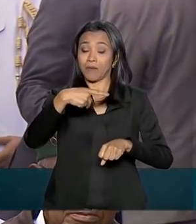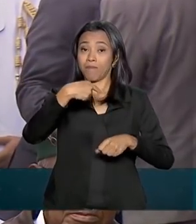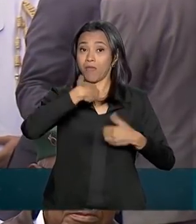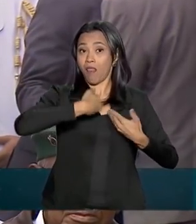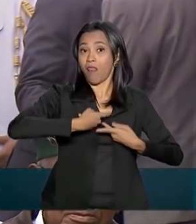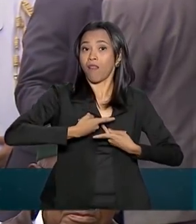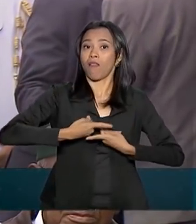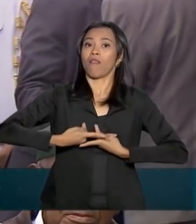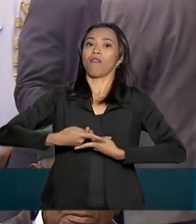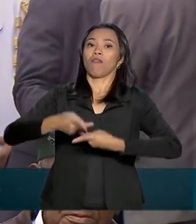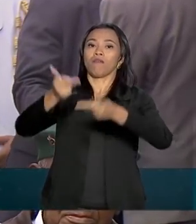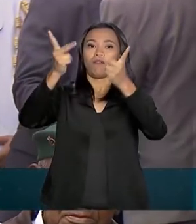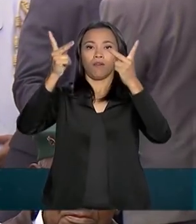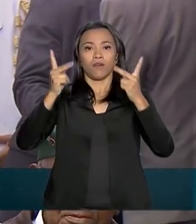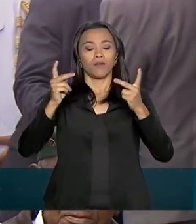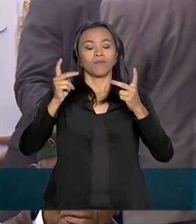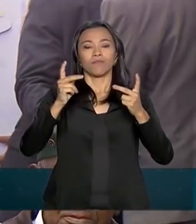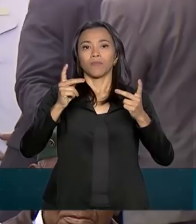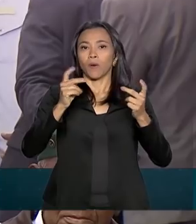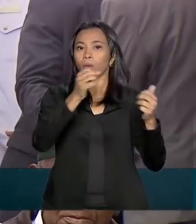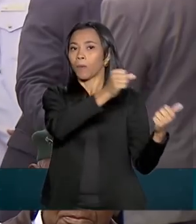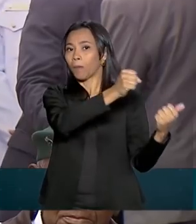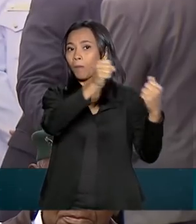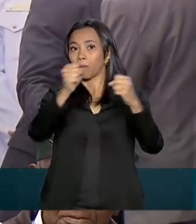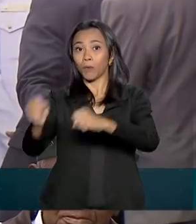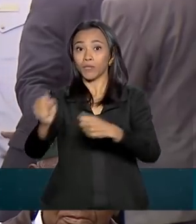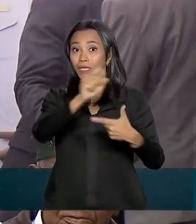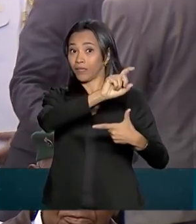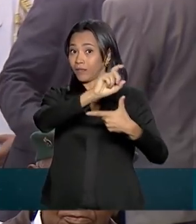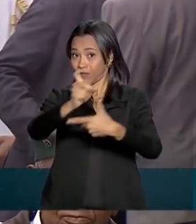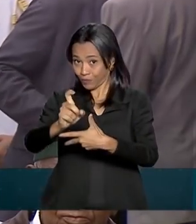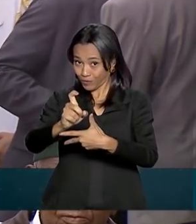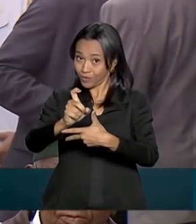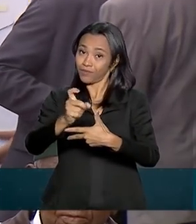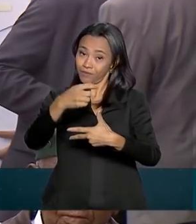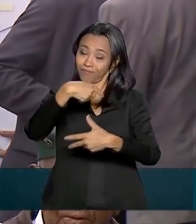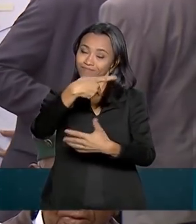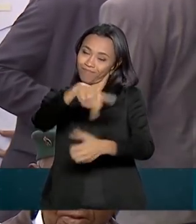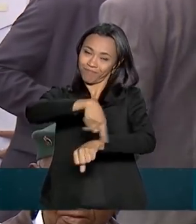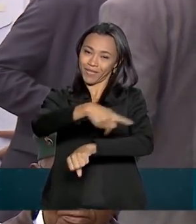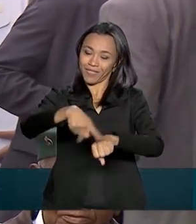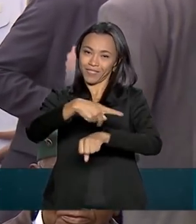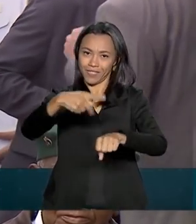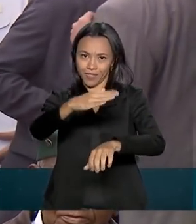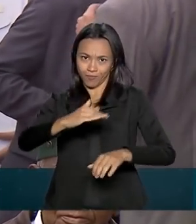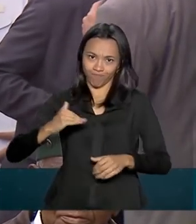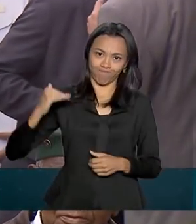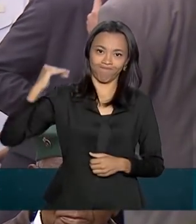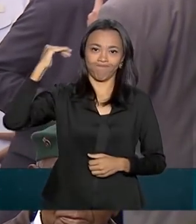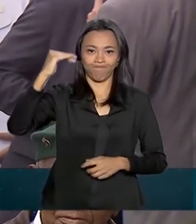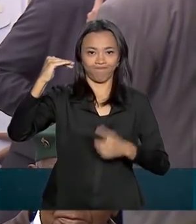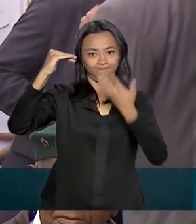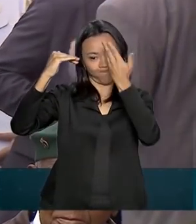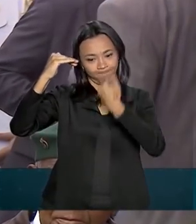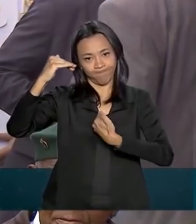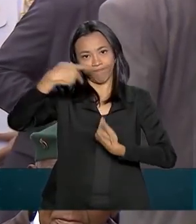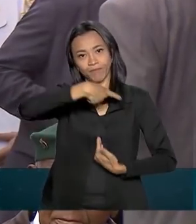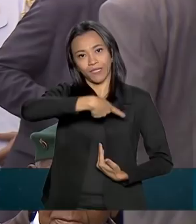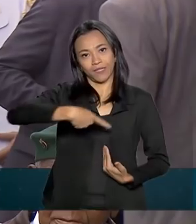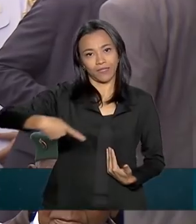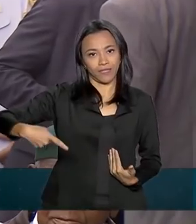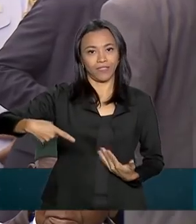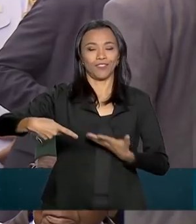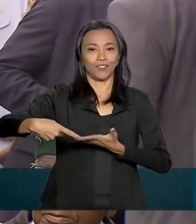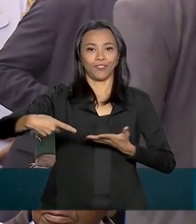de nossa pátria é uma honra como chefe supremo das forças armadas